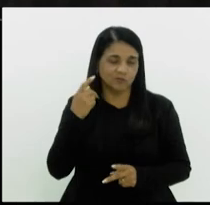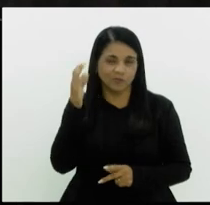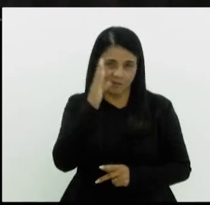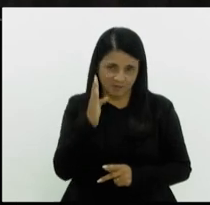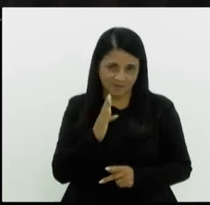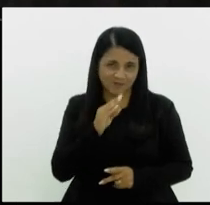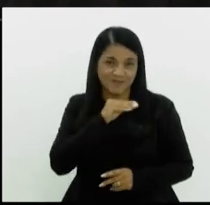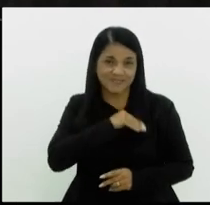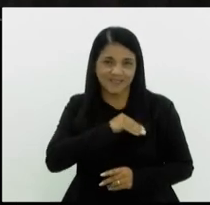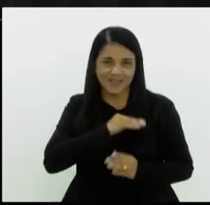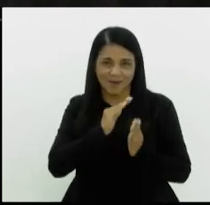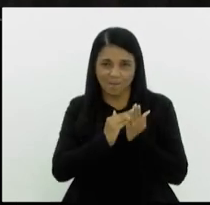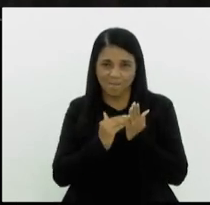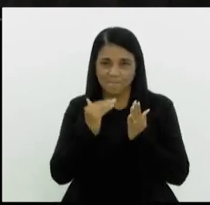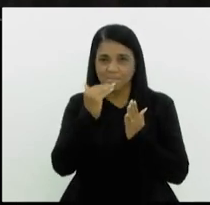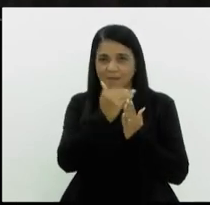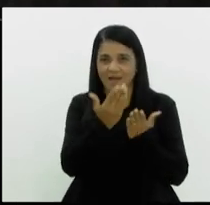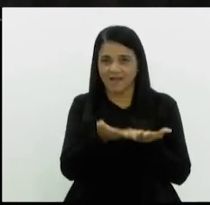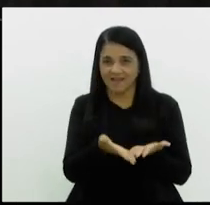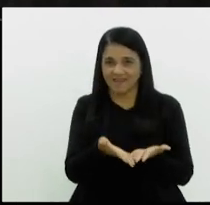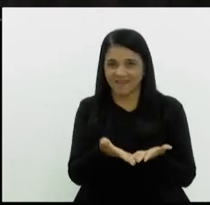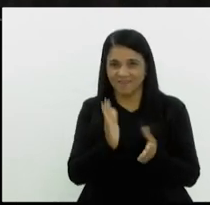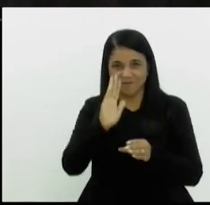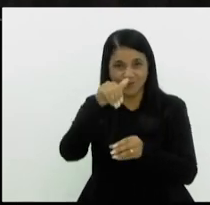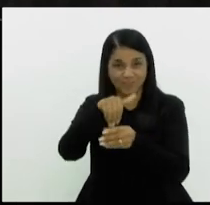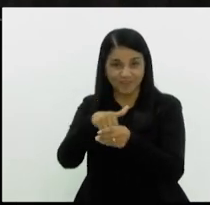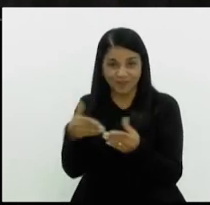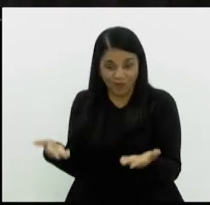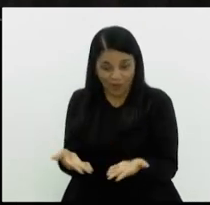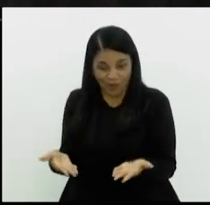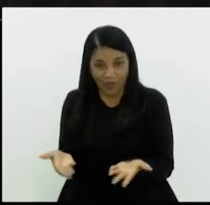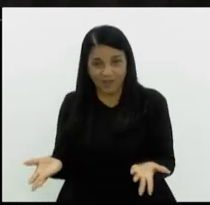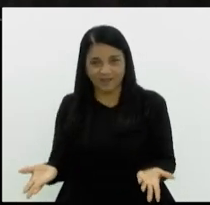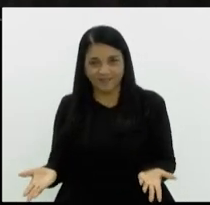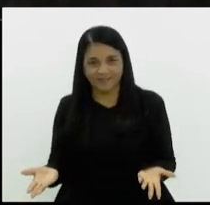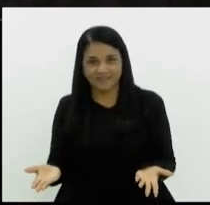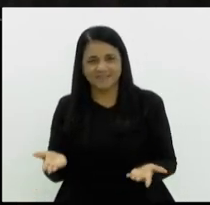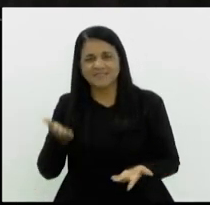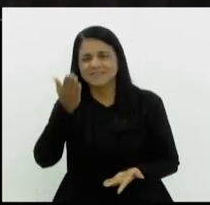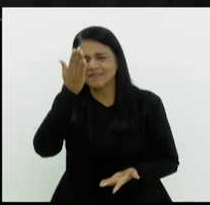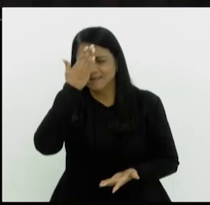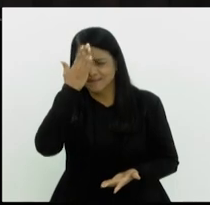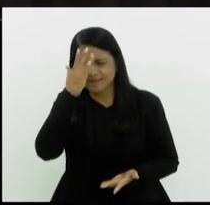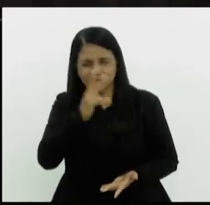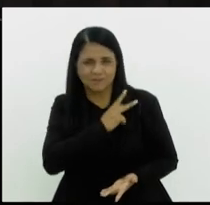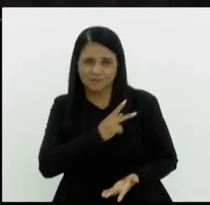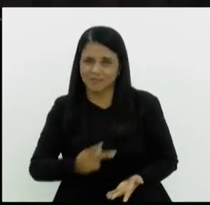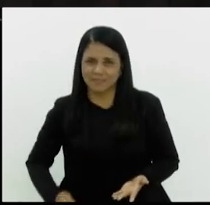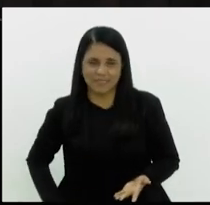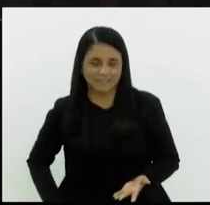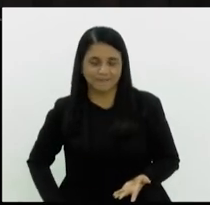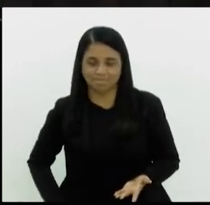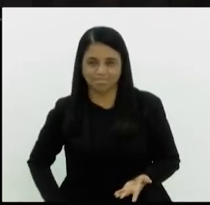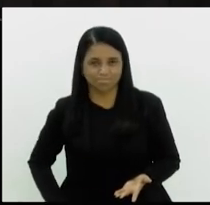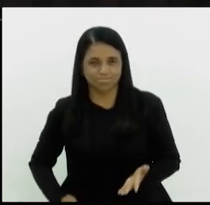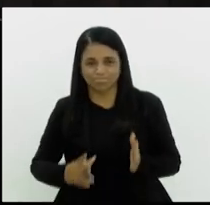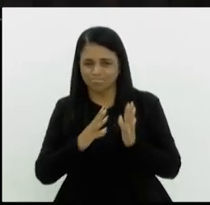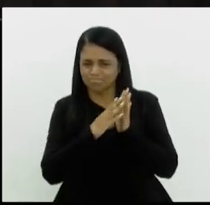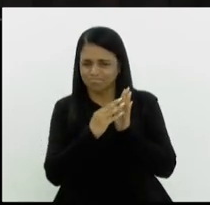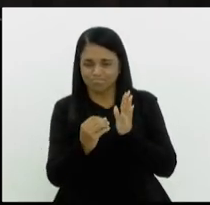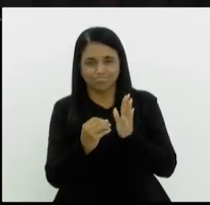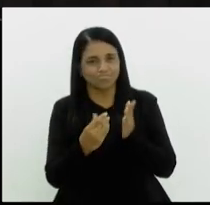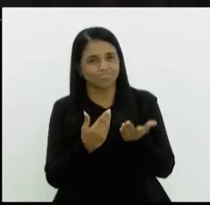Quando a gente sabe que o próprio presidente da República não dá o exemplo, muito pelo